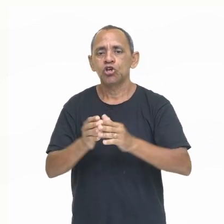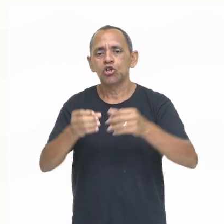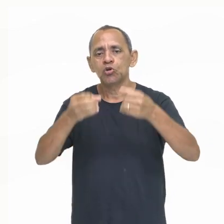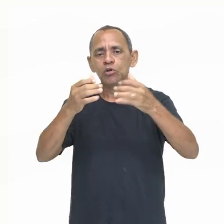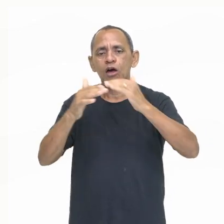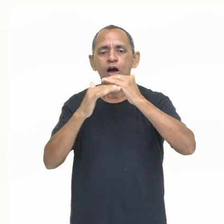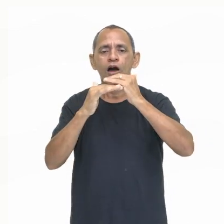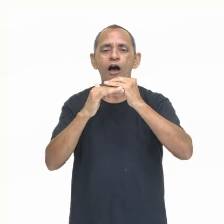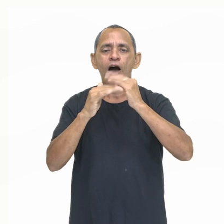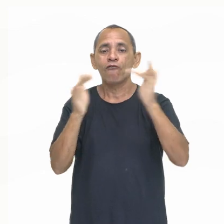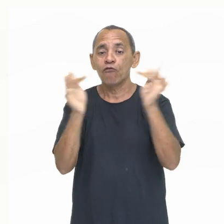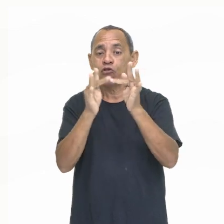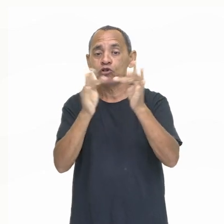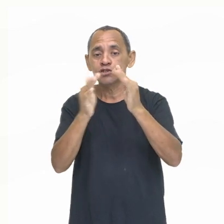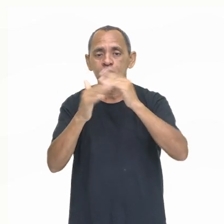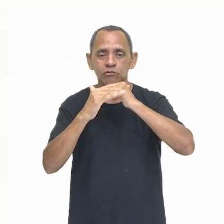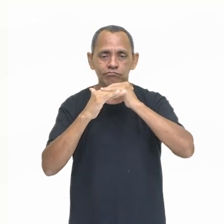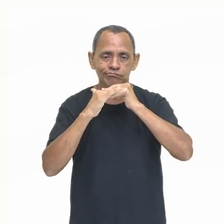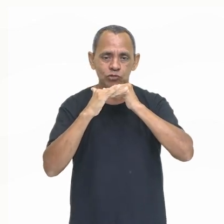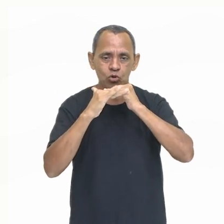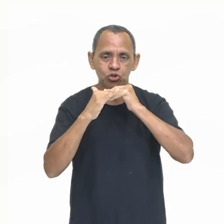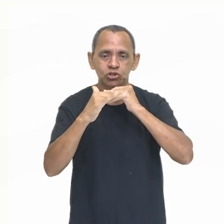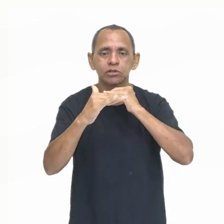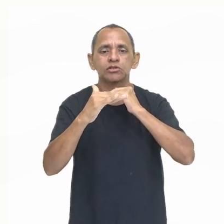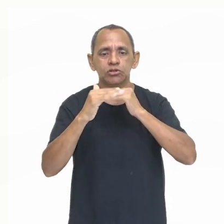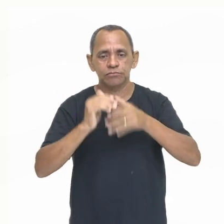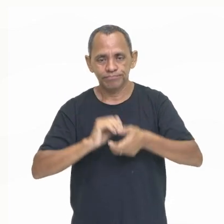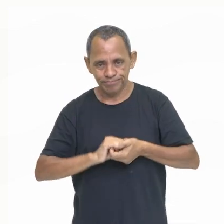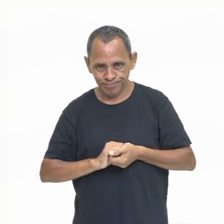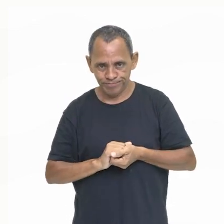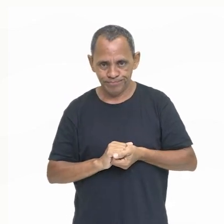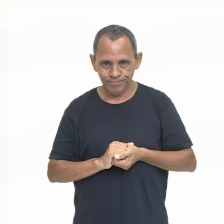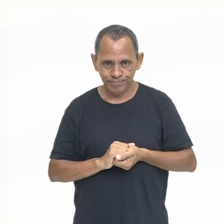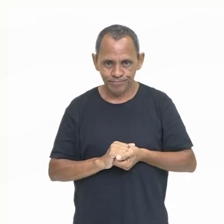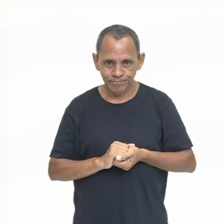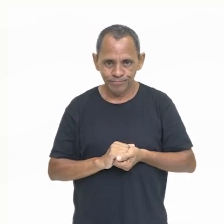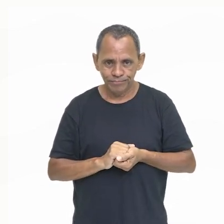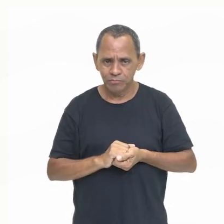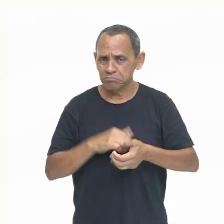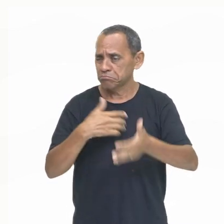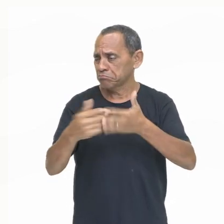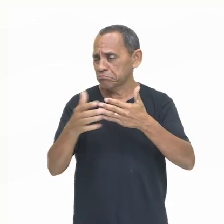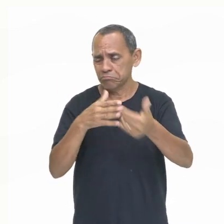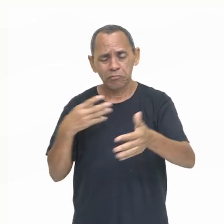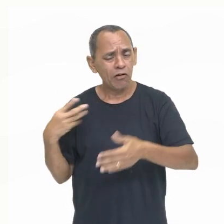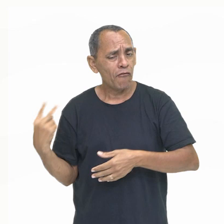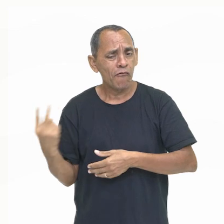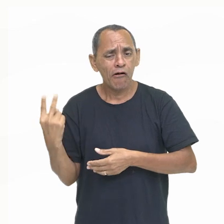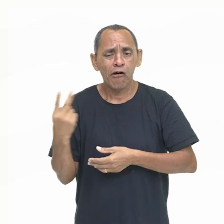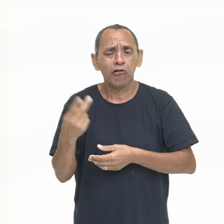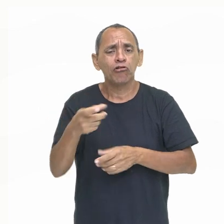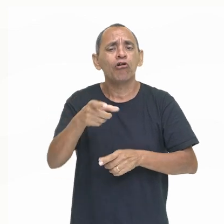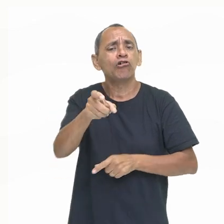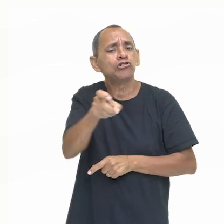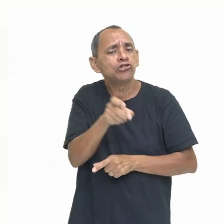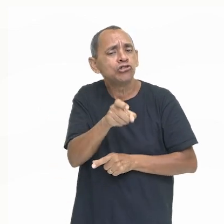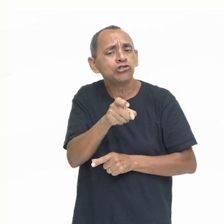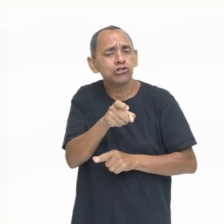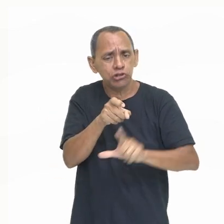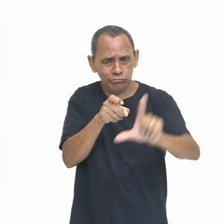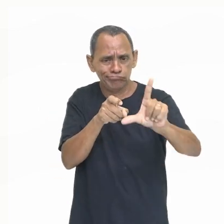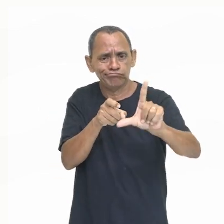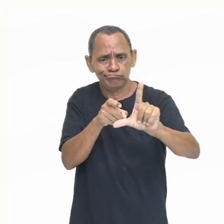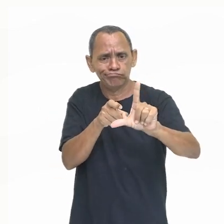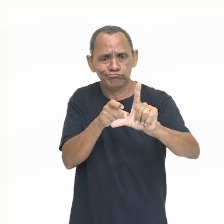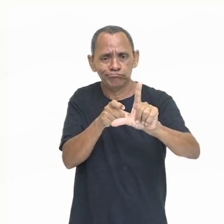que a nossa função é uma função constante. Para qualquer valor de x, a função